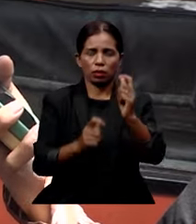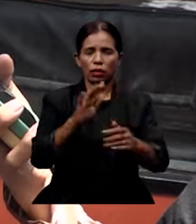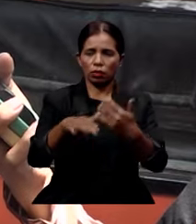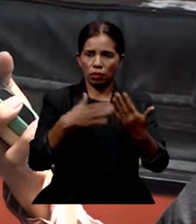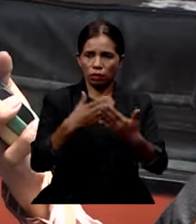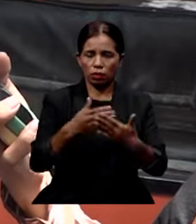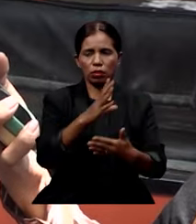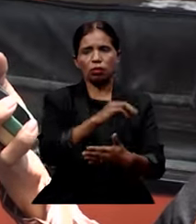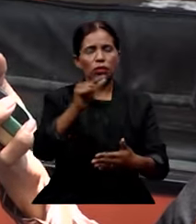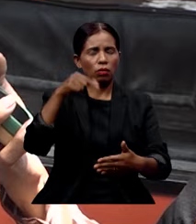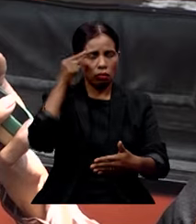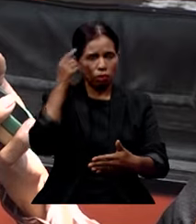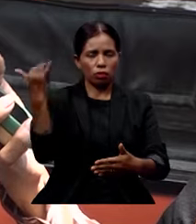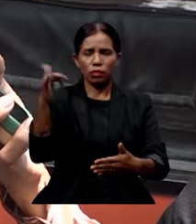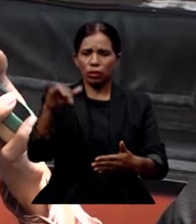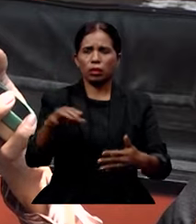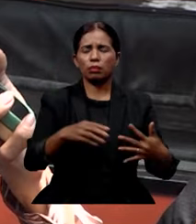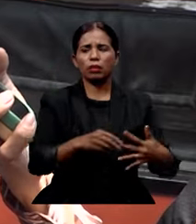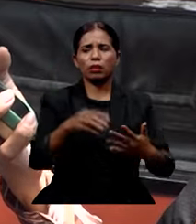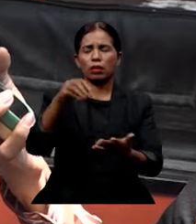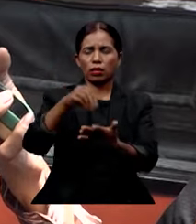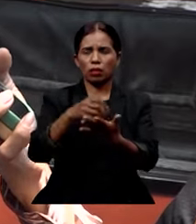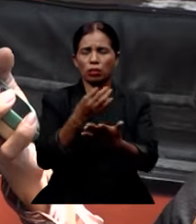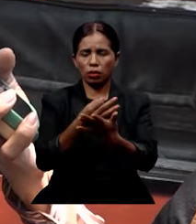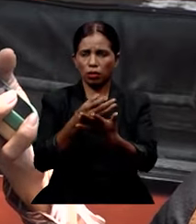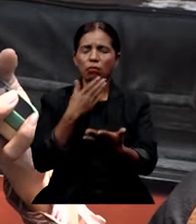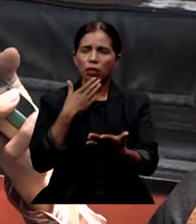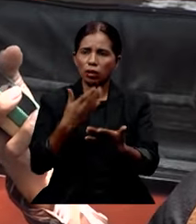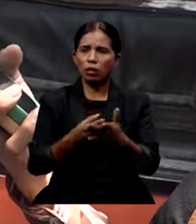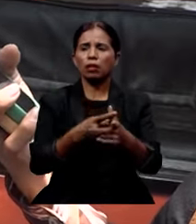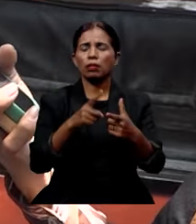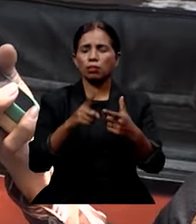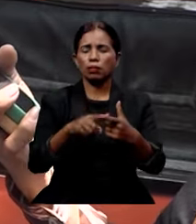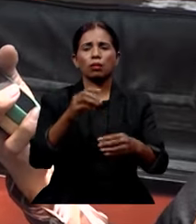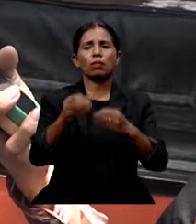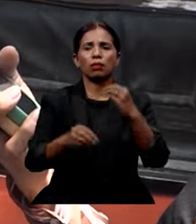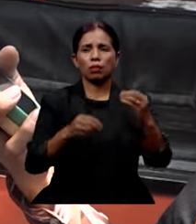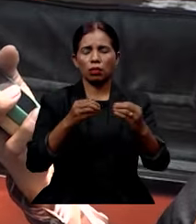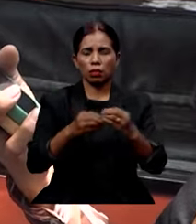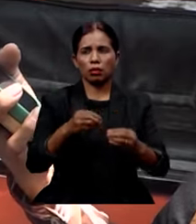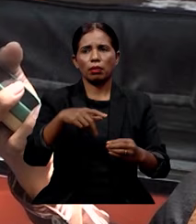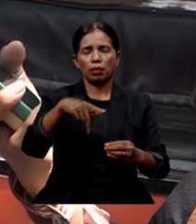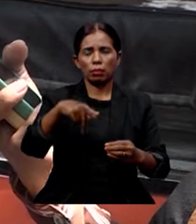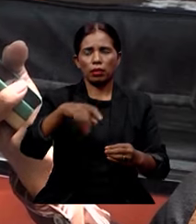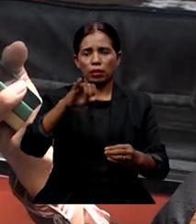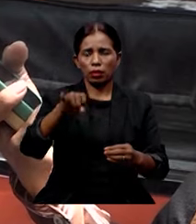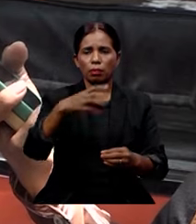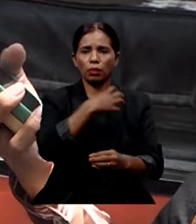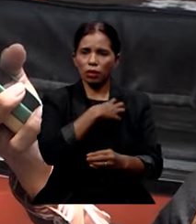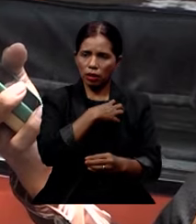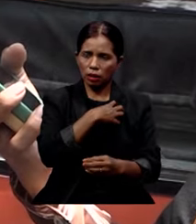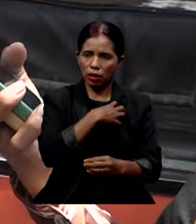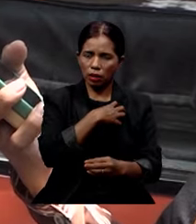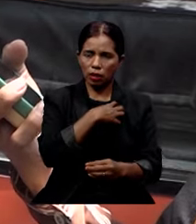mos goveru sira liu liu atau alok orsamento nbe adekuada i depois mos kona ba iha prokurador polisia pesik